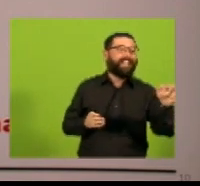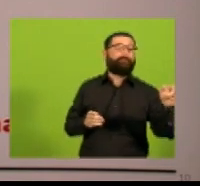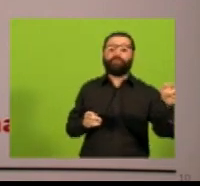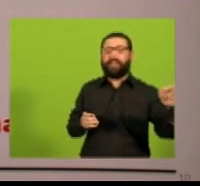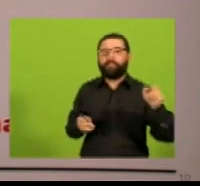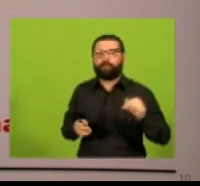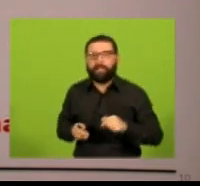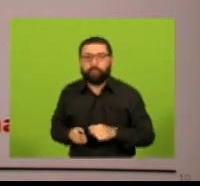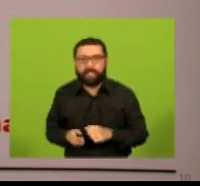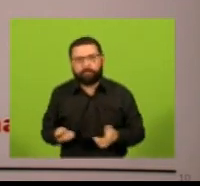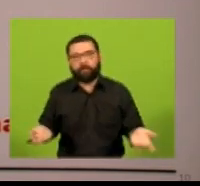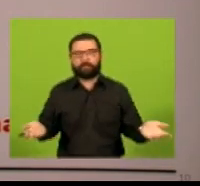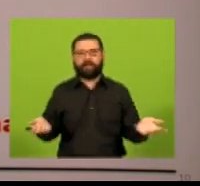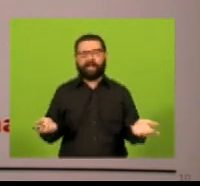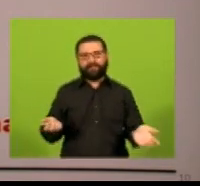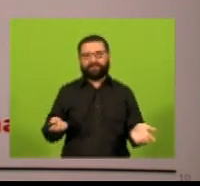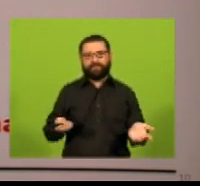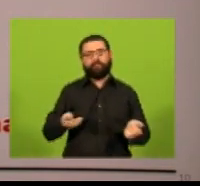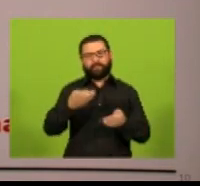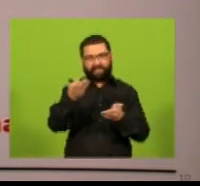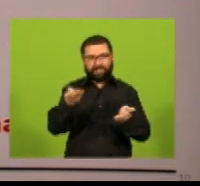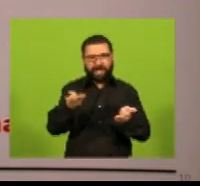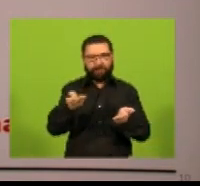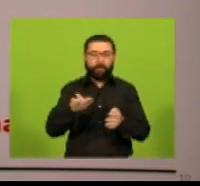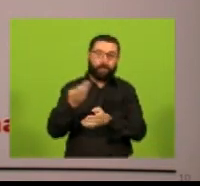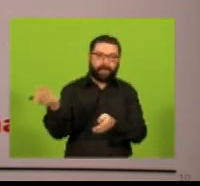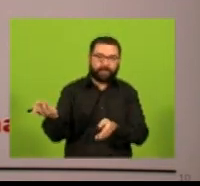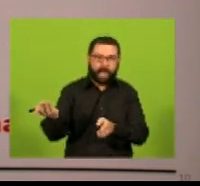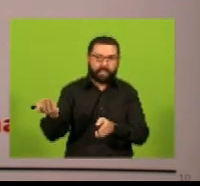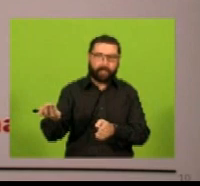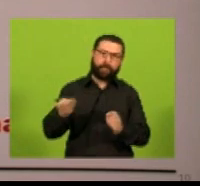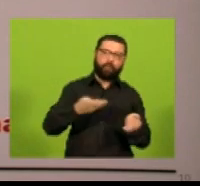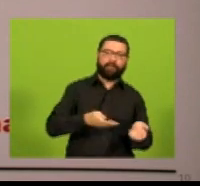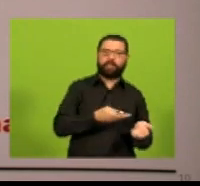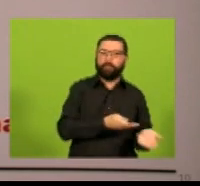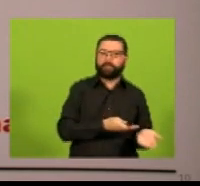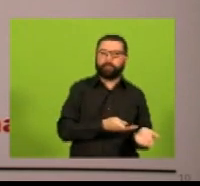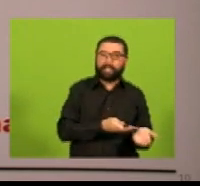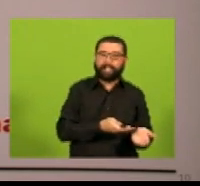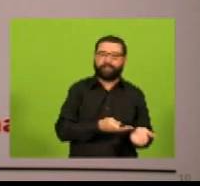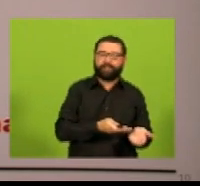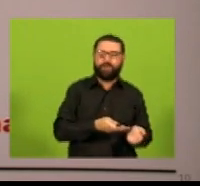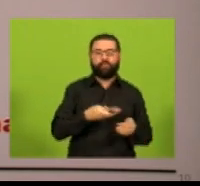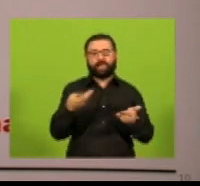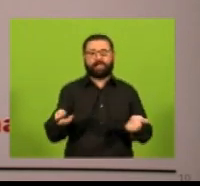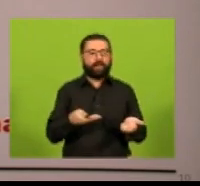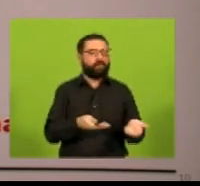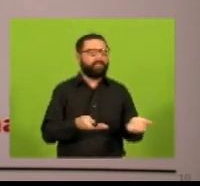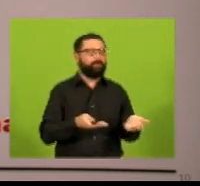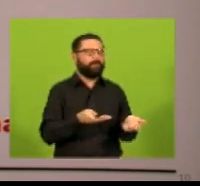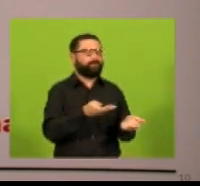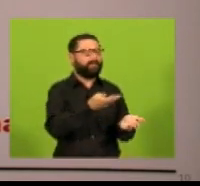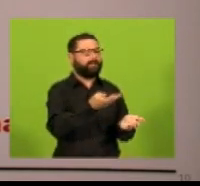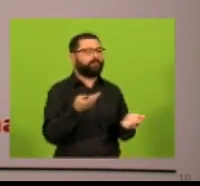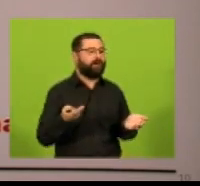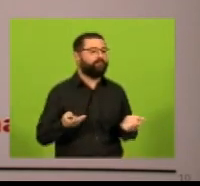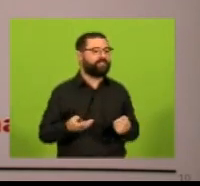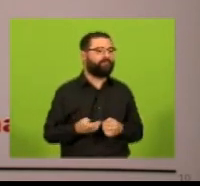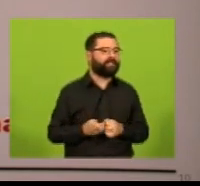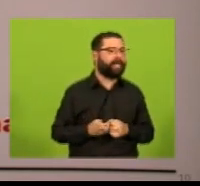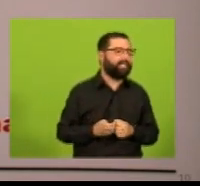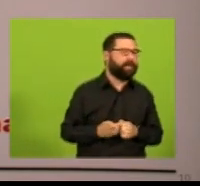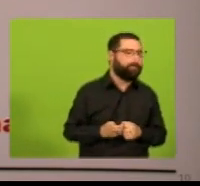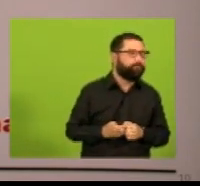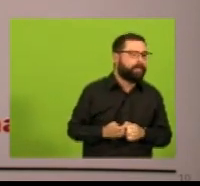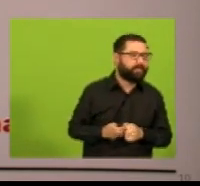aí. Por que eu escolhi os 10.000 metros quadrados? Né? Você já sabe, 1 hectare é igual a 10.000 metros quadrados. 1 hectare é igual a 10.000 metros quadrados. Então aí